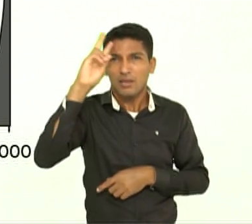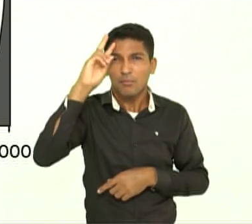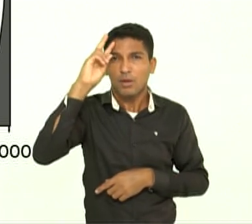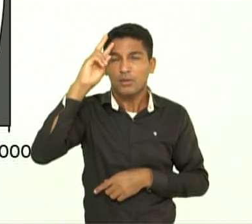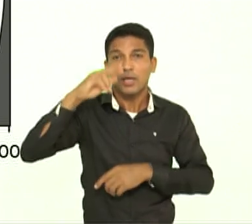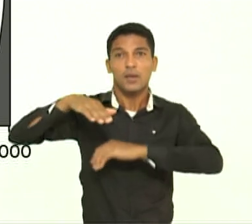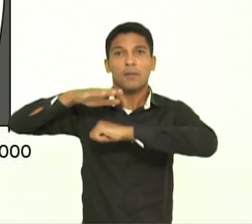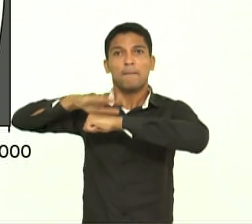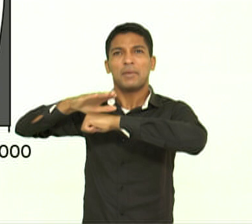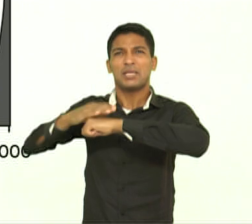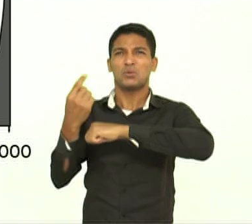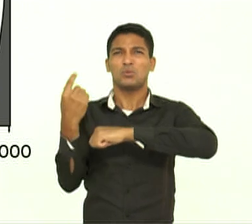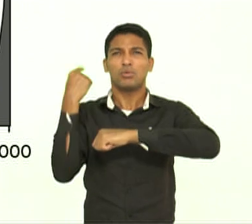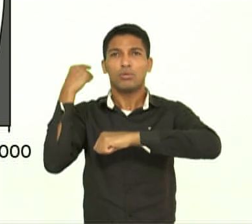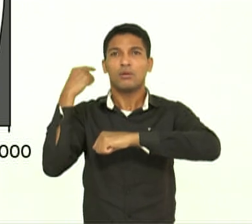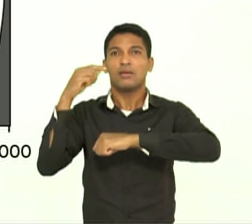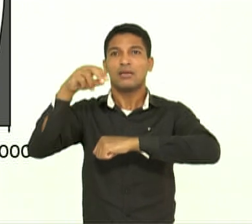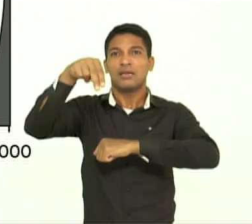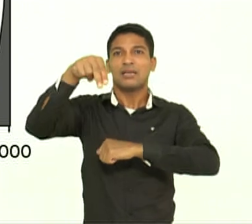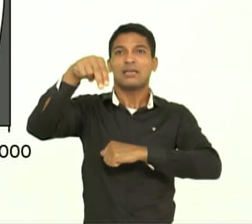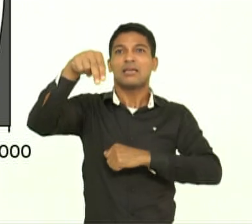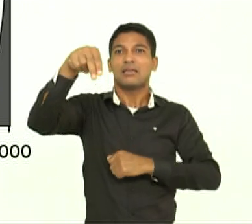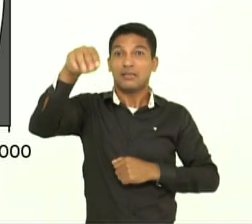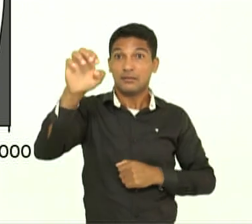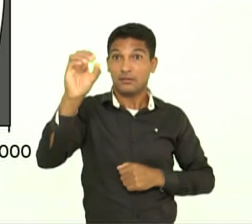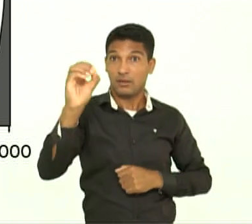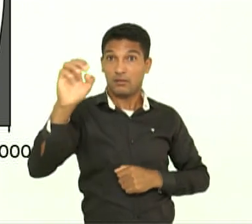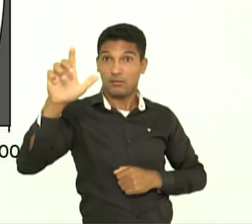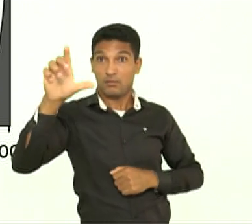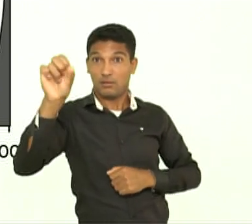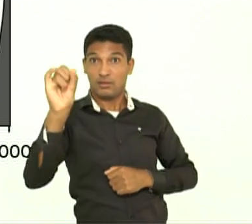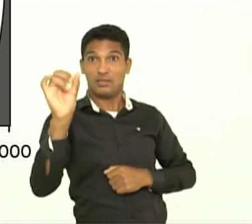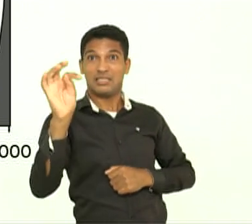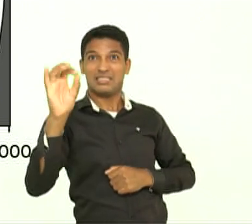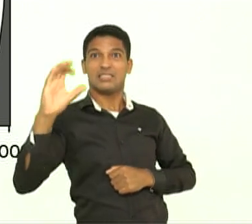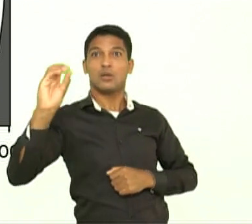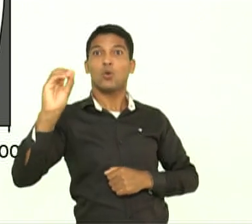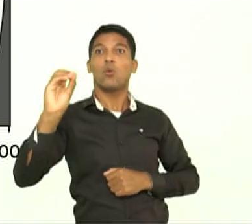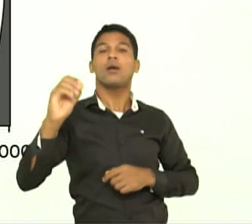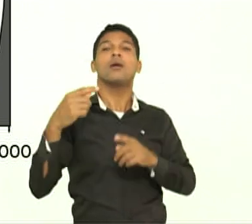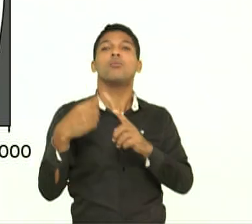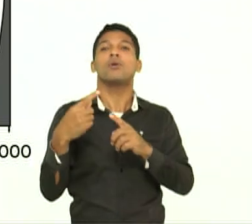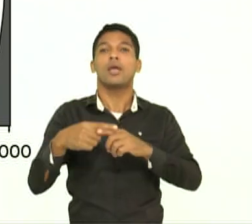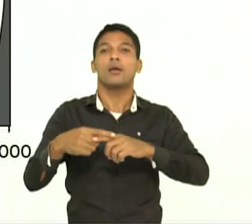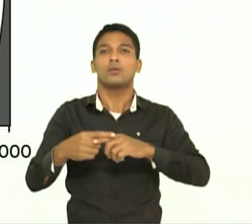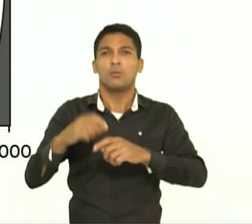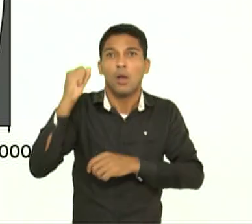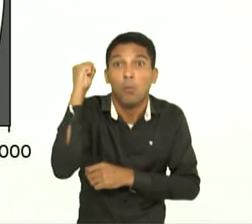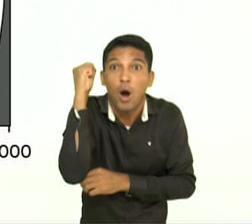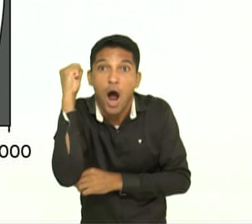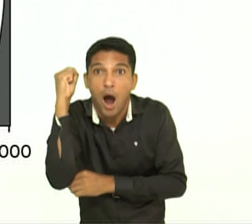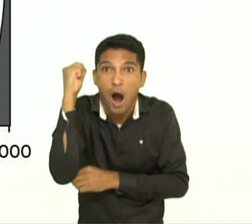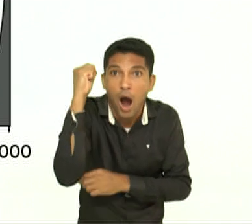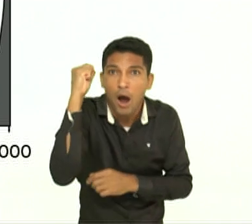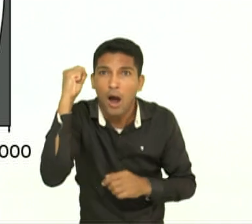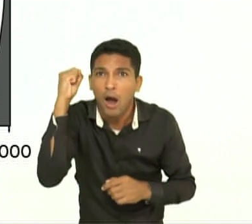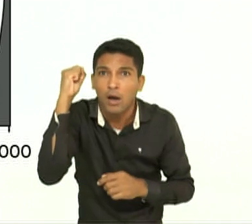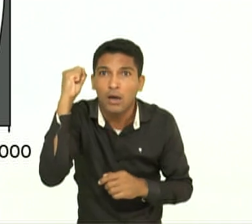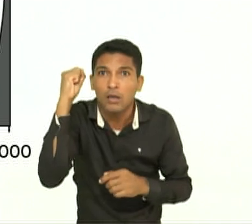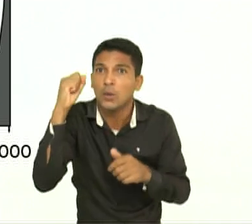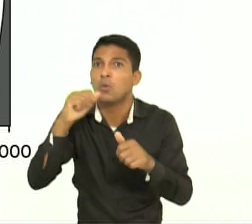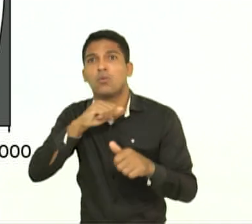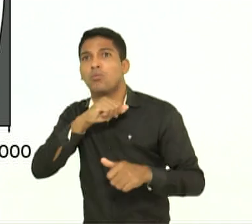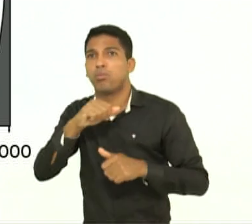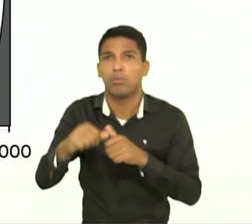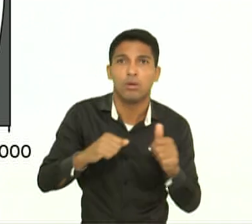humano passou a dominar as técnicas de agricultura, então de produção de alimentos, criação de animais. Então, a